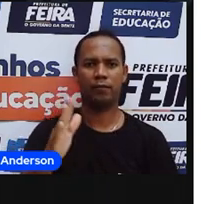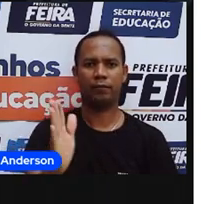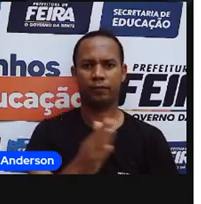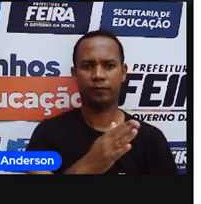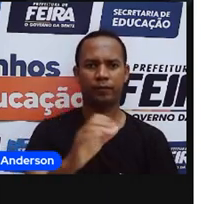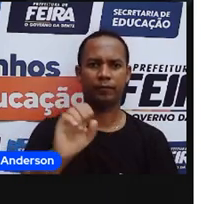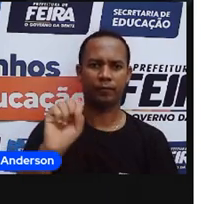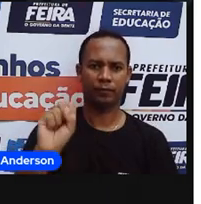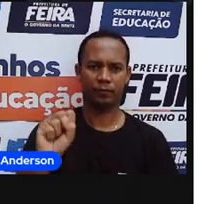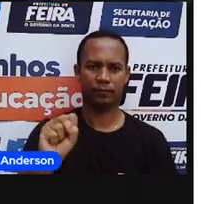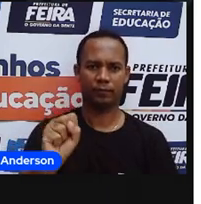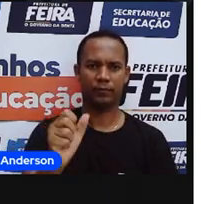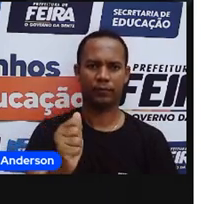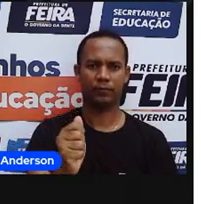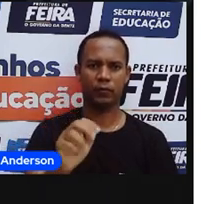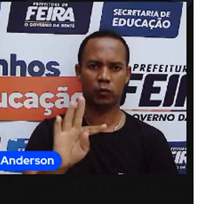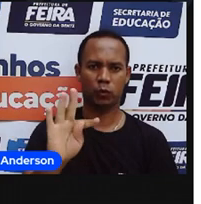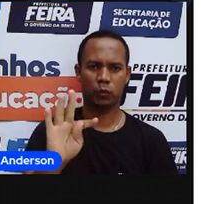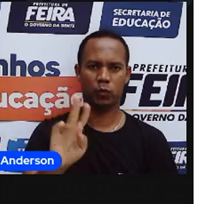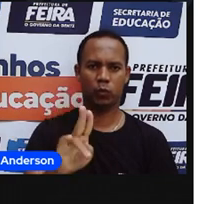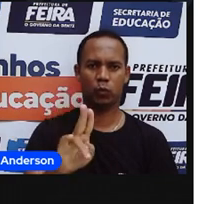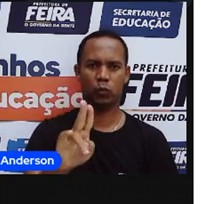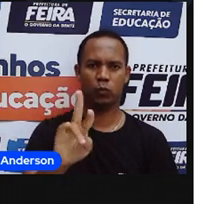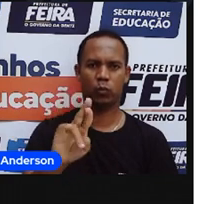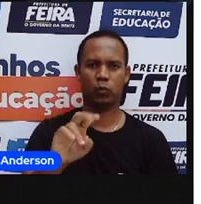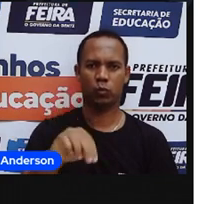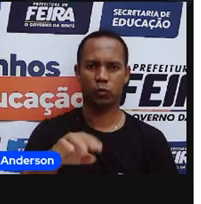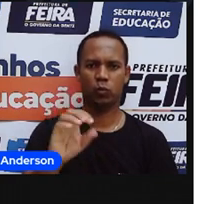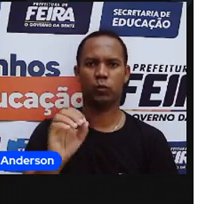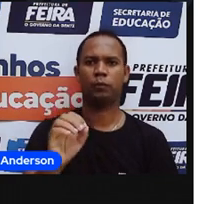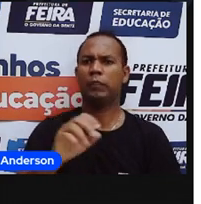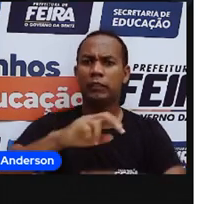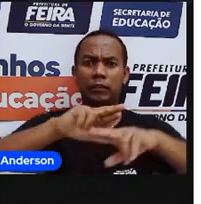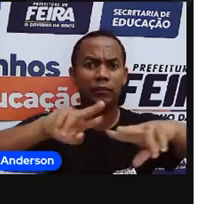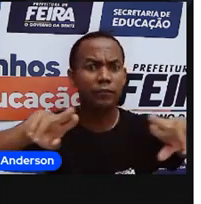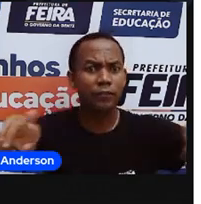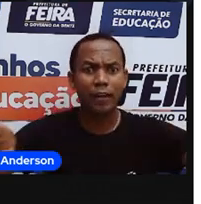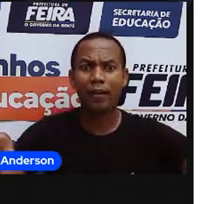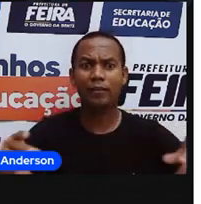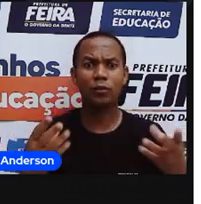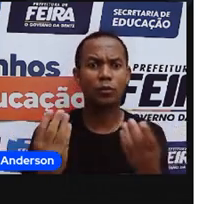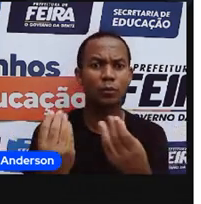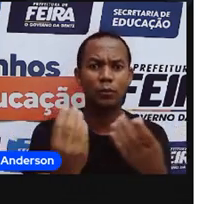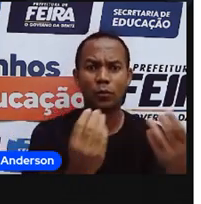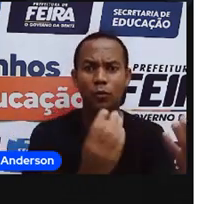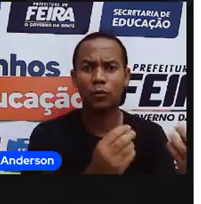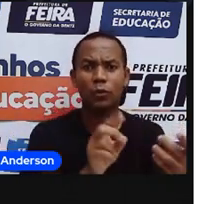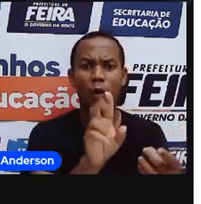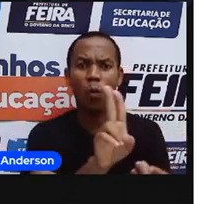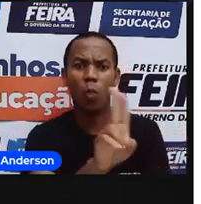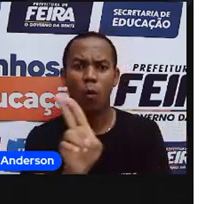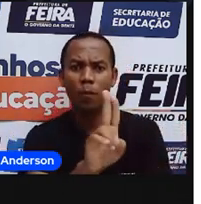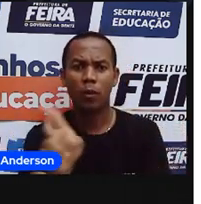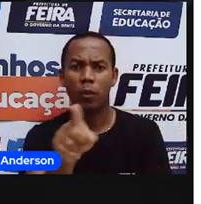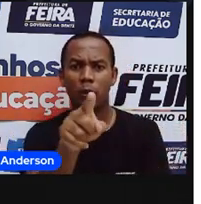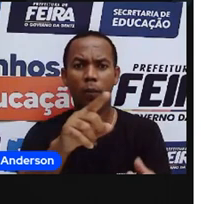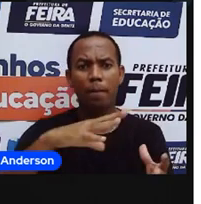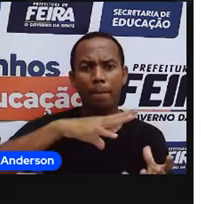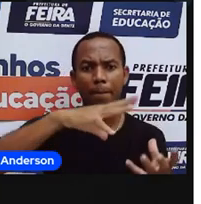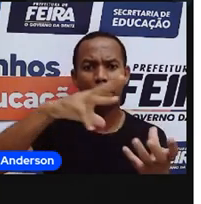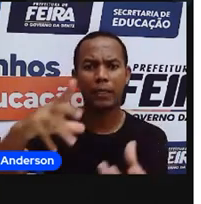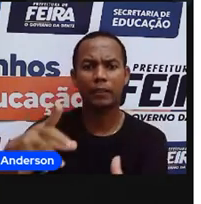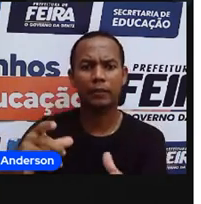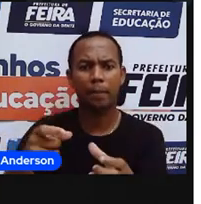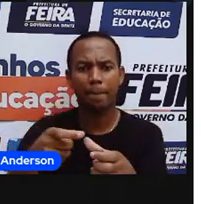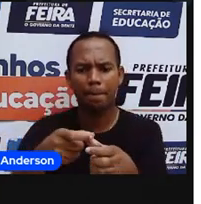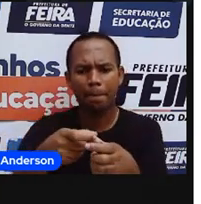é Sedna, né? E se encontra no lugar de Plutão. Pois este, Plutão, foi rebaixado à categoria de planeta anão,